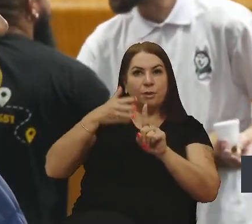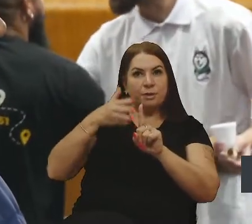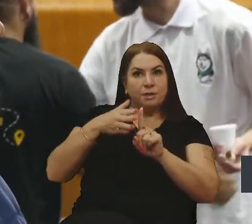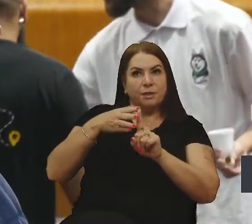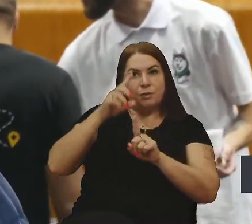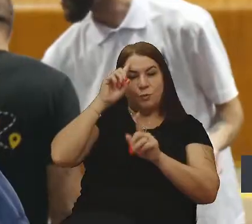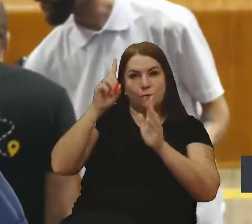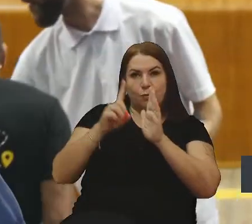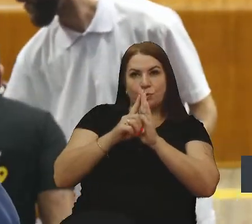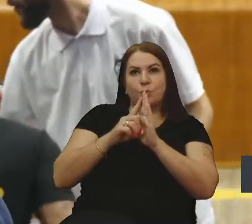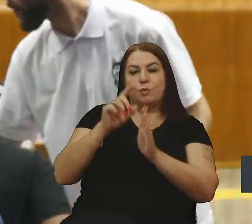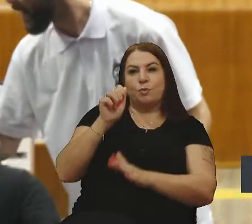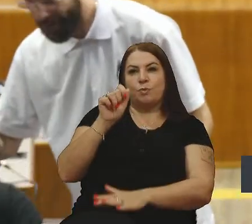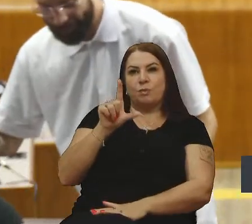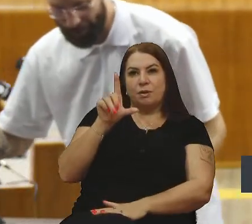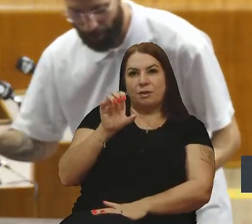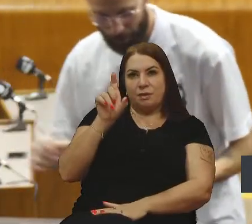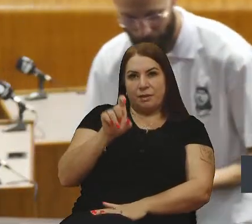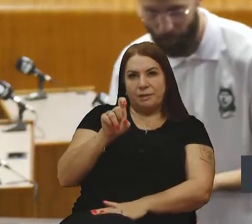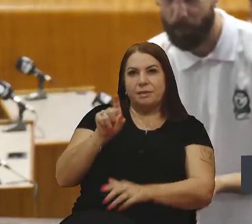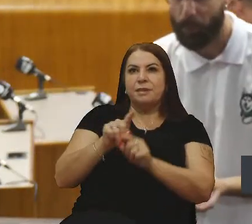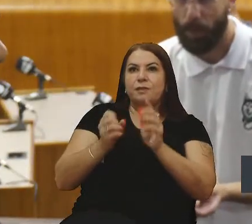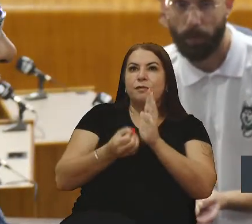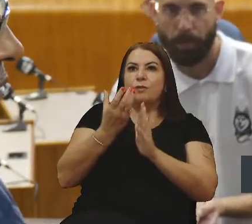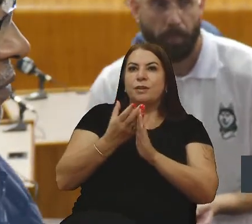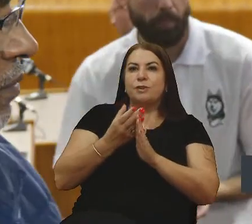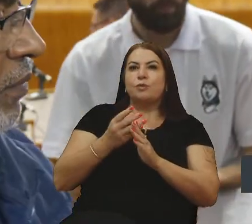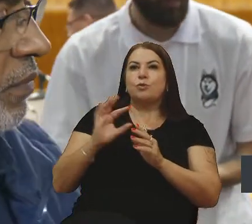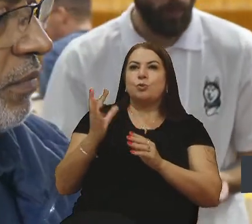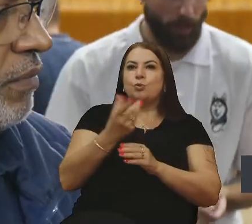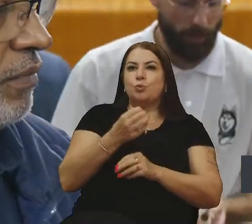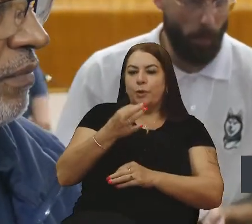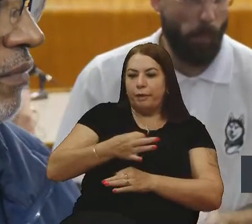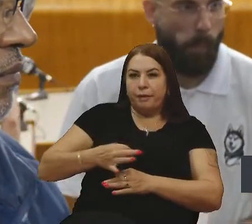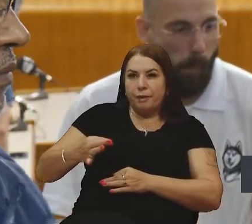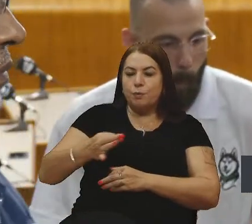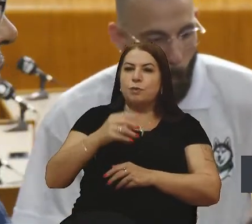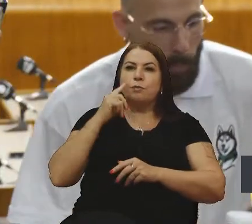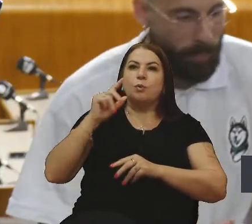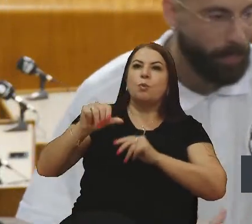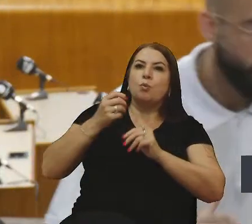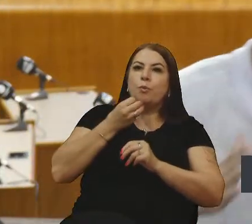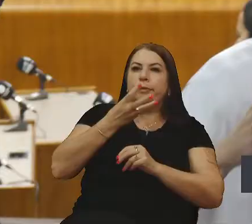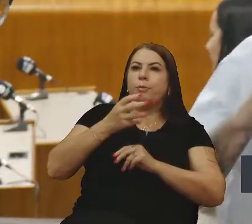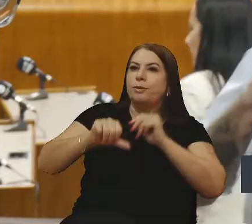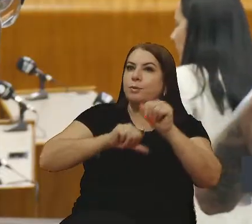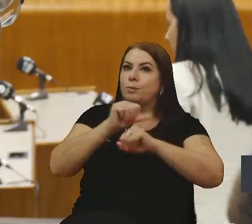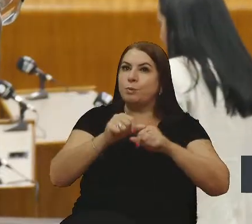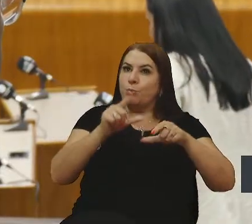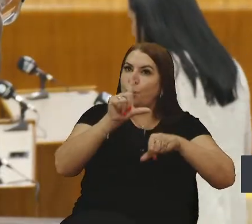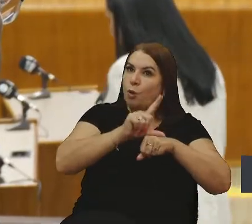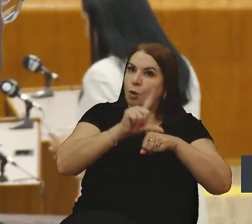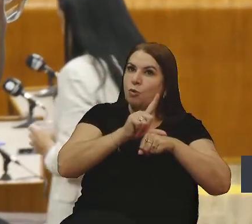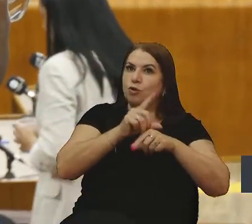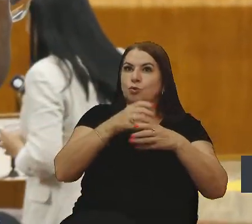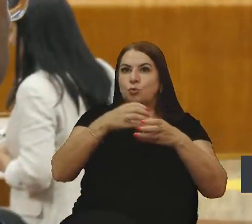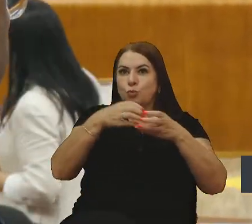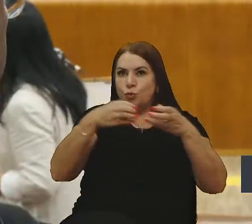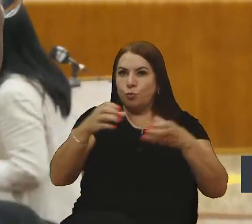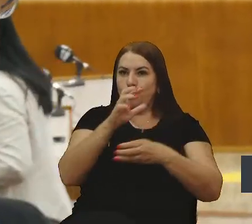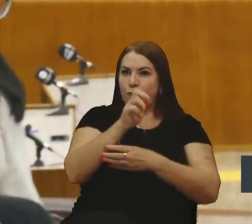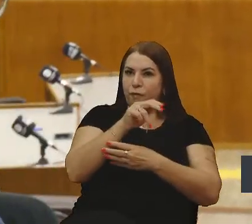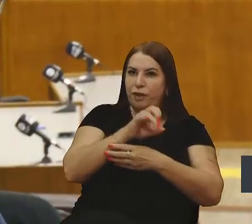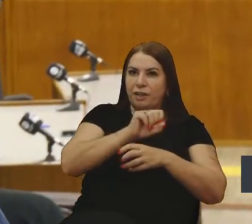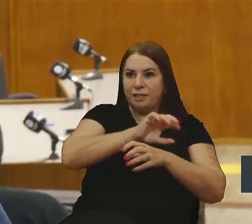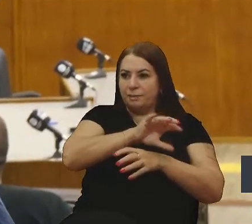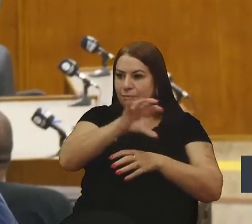empresário Alex Xavier, fundador da rede Tudo em Grãos, que vai contar como transformou uma pequena loja em uma rede de franquias em